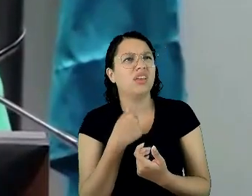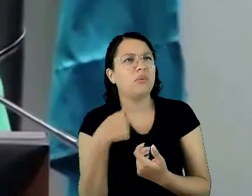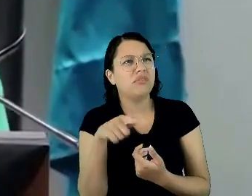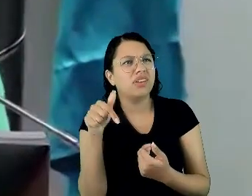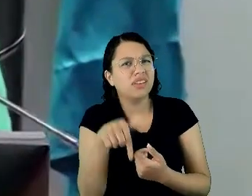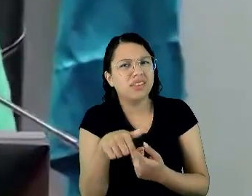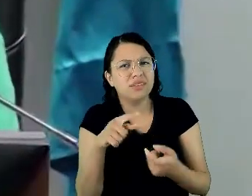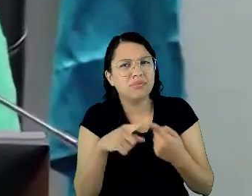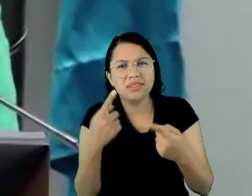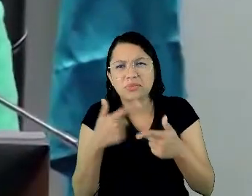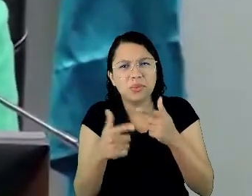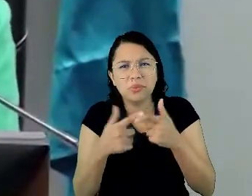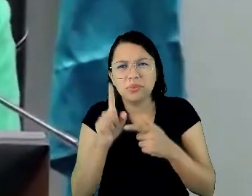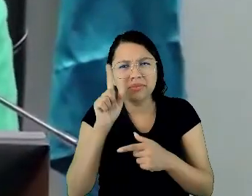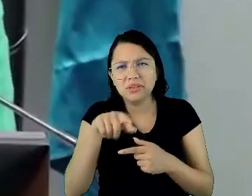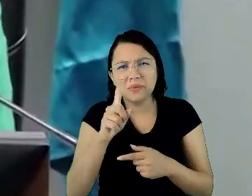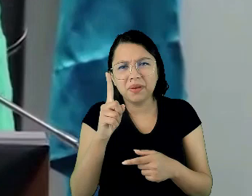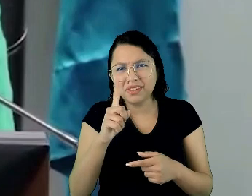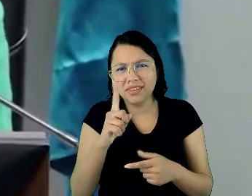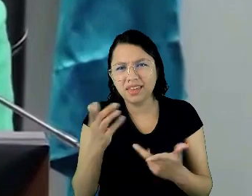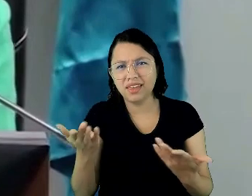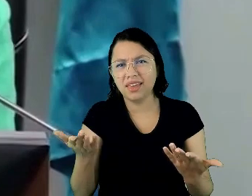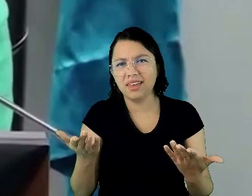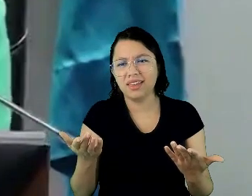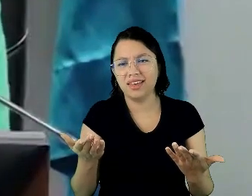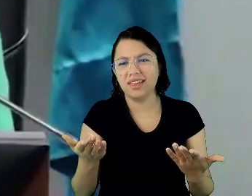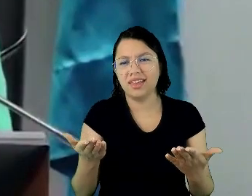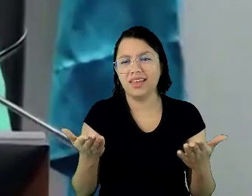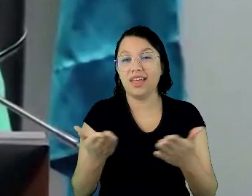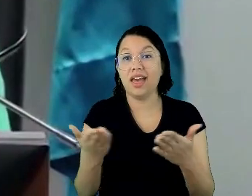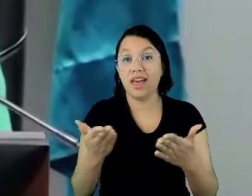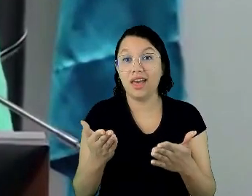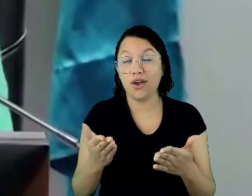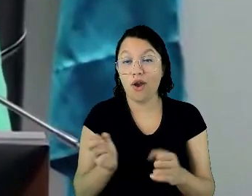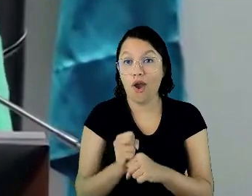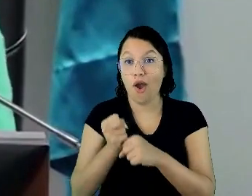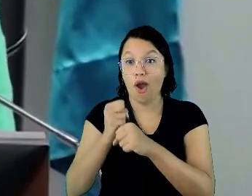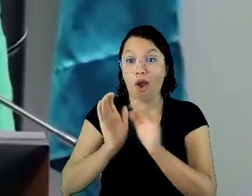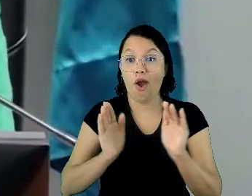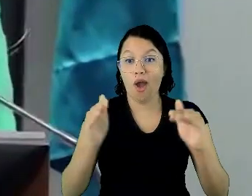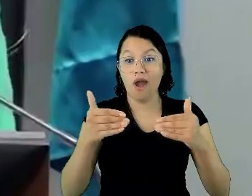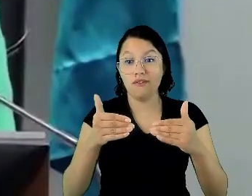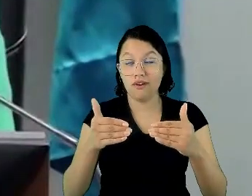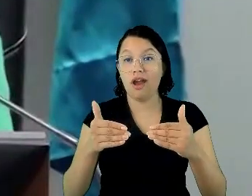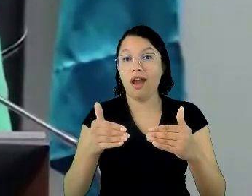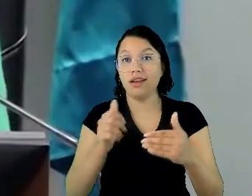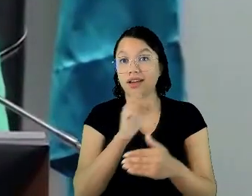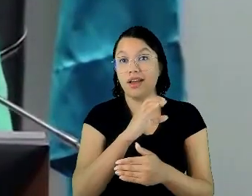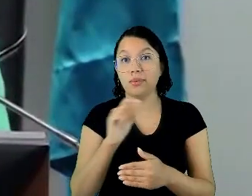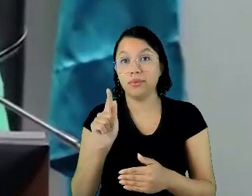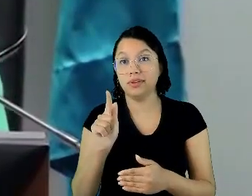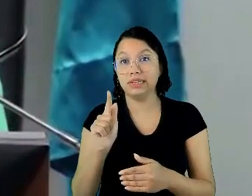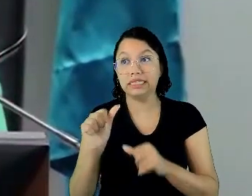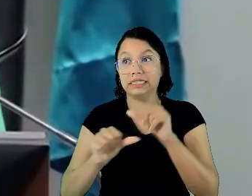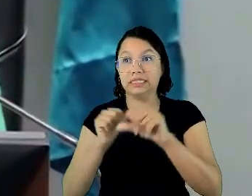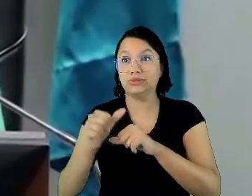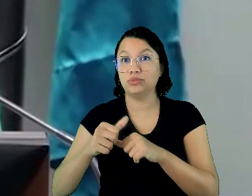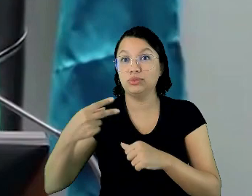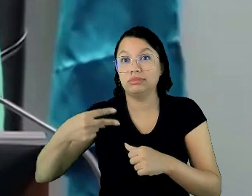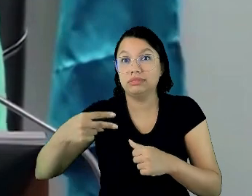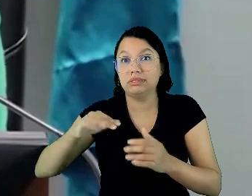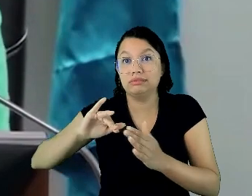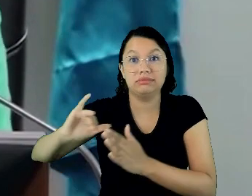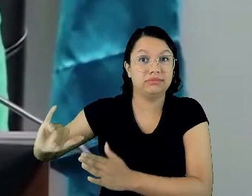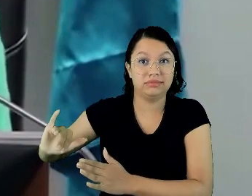trouxe, né? Agora construir o Fórum de Campo Grande virou uma coisa secundária, porque está se avizinhando um desastre se